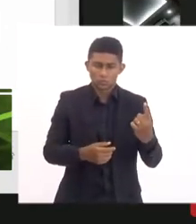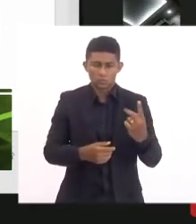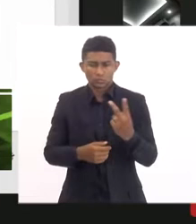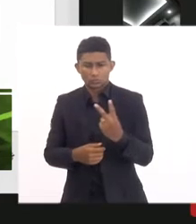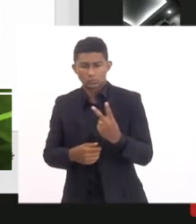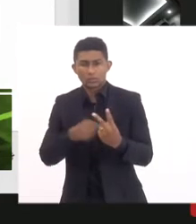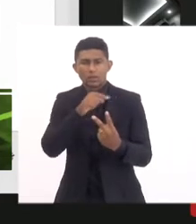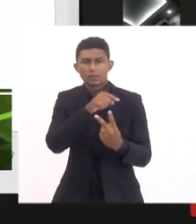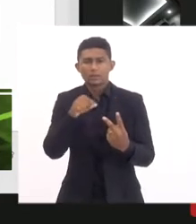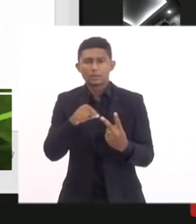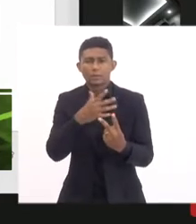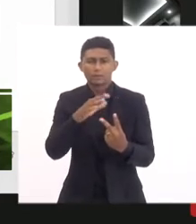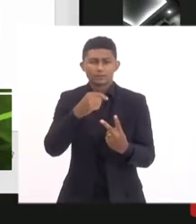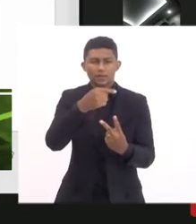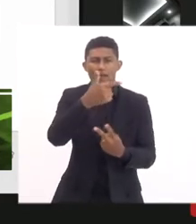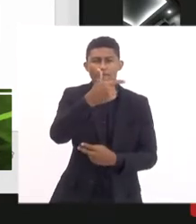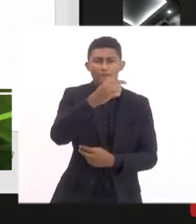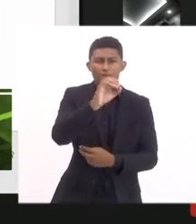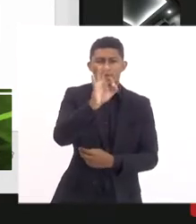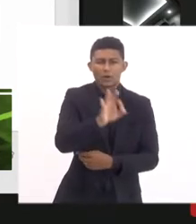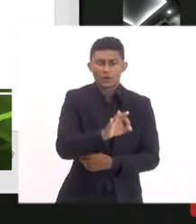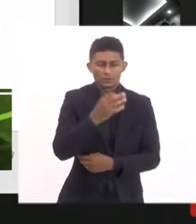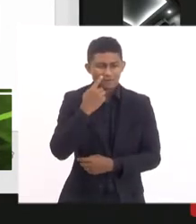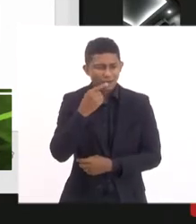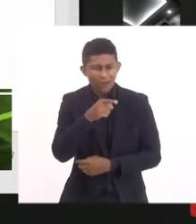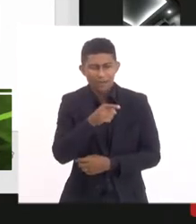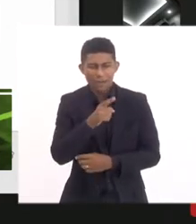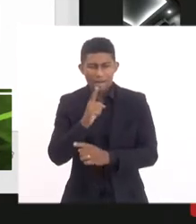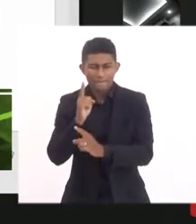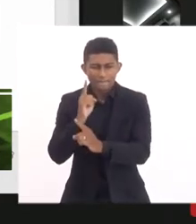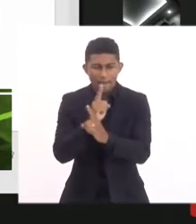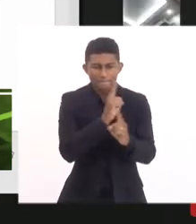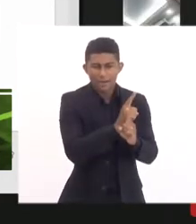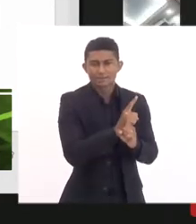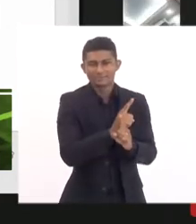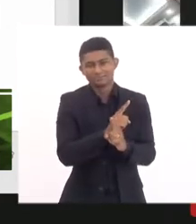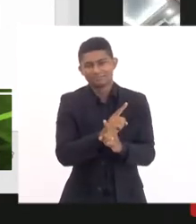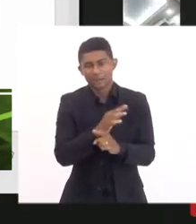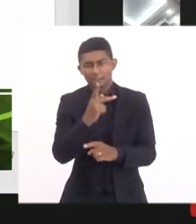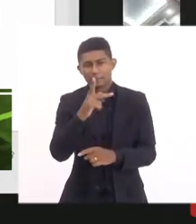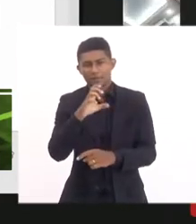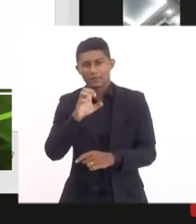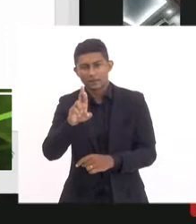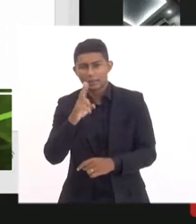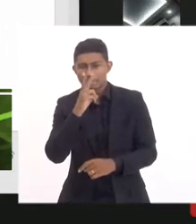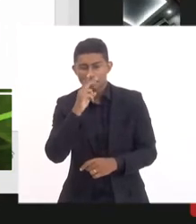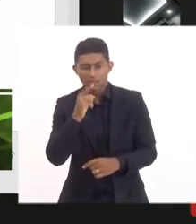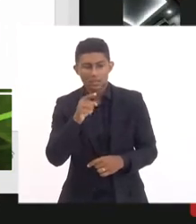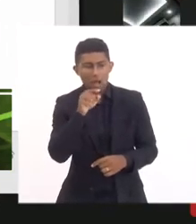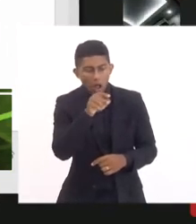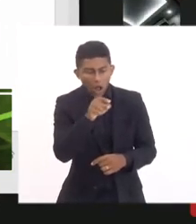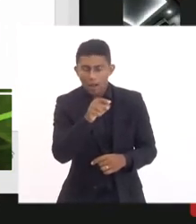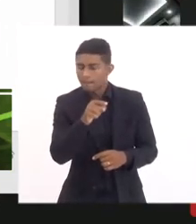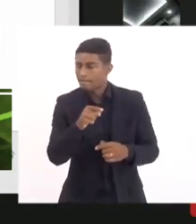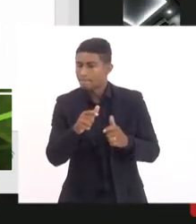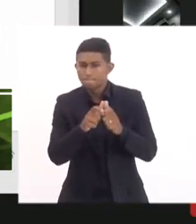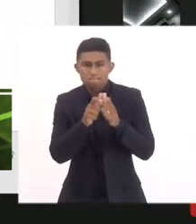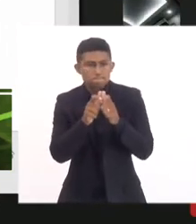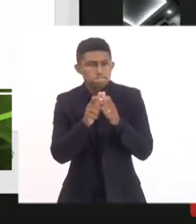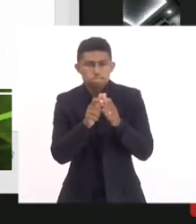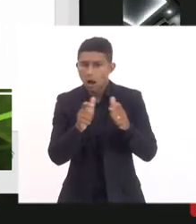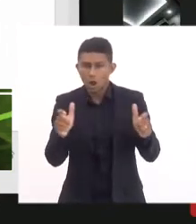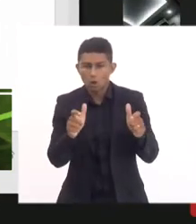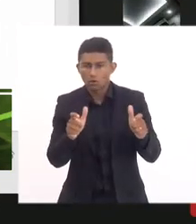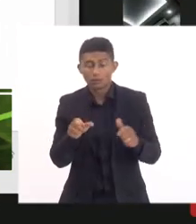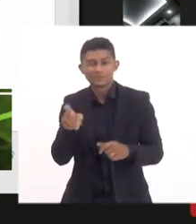de 20%. Como eu falei, a positividade pelo PCR é maior do que a positividade pelo teste